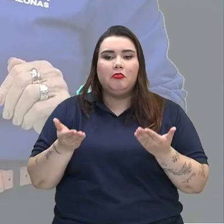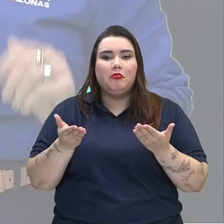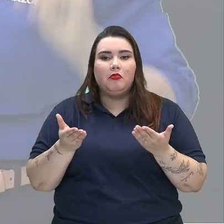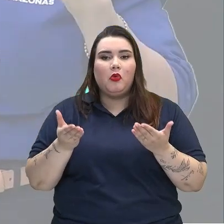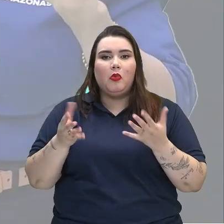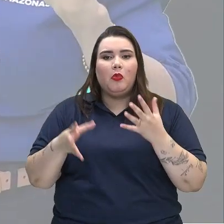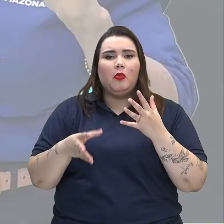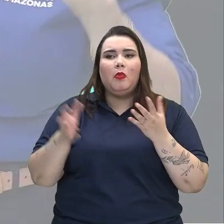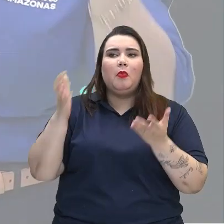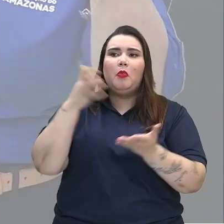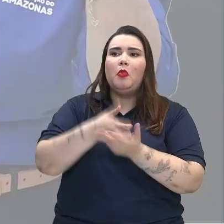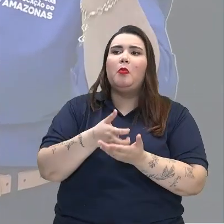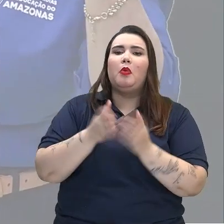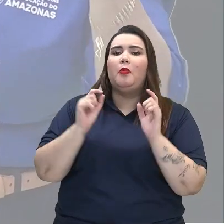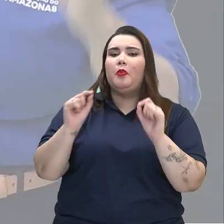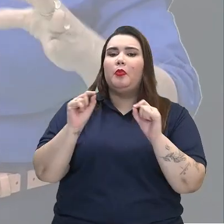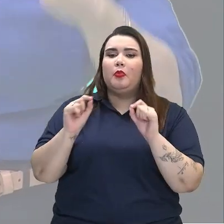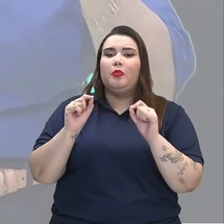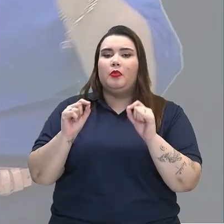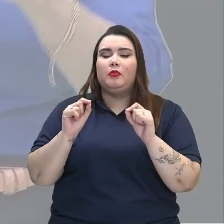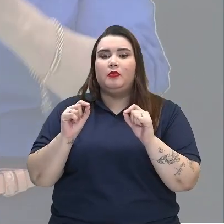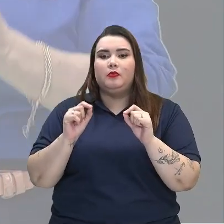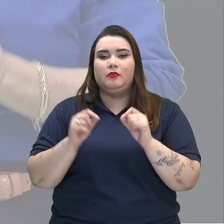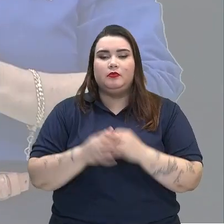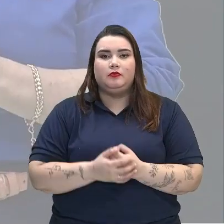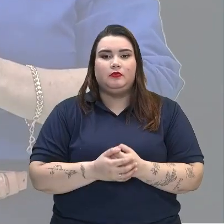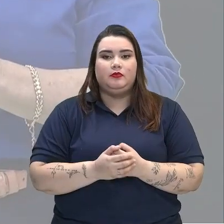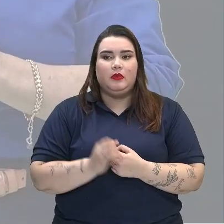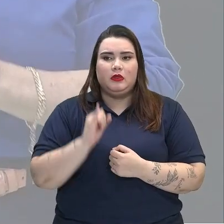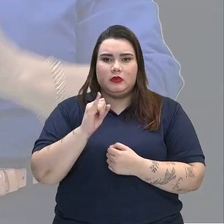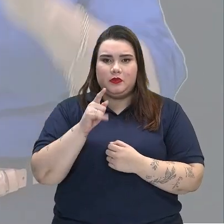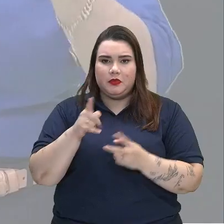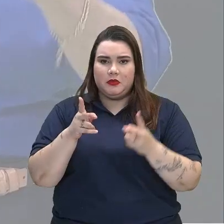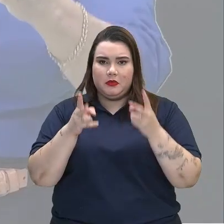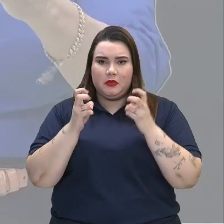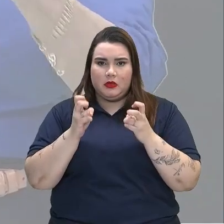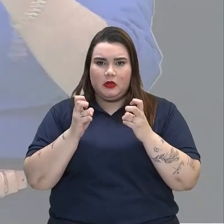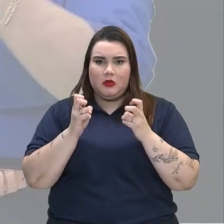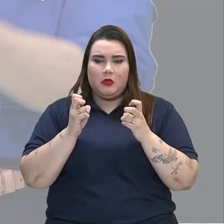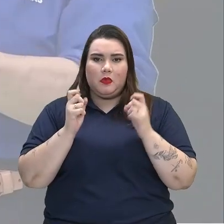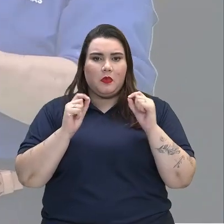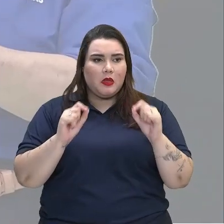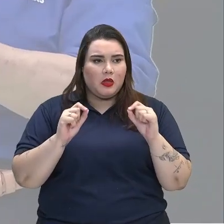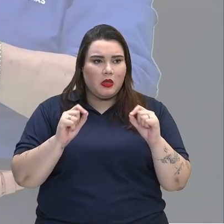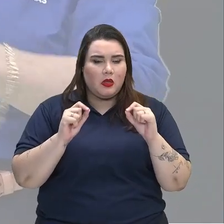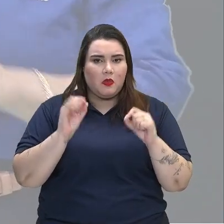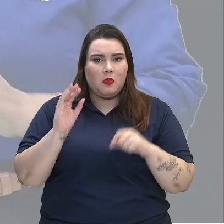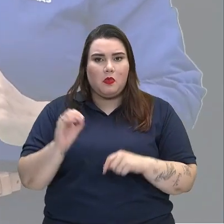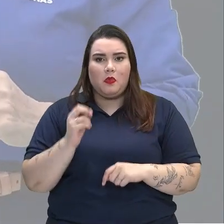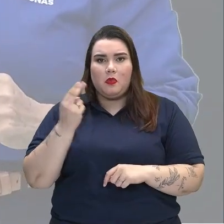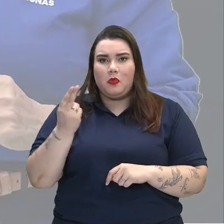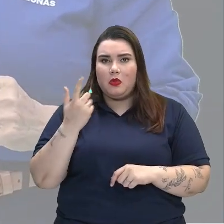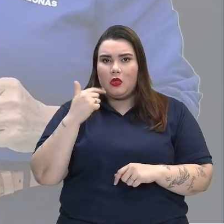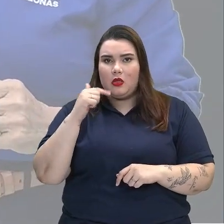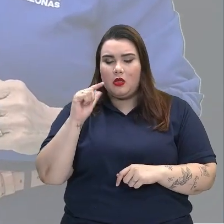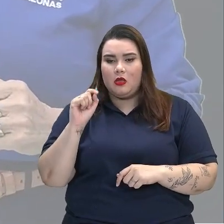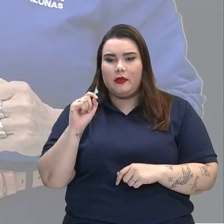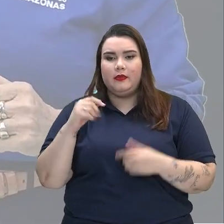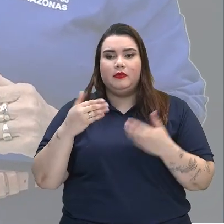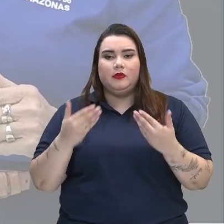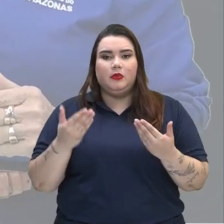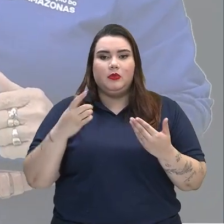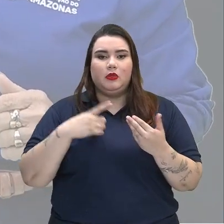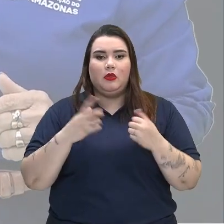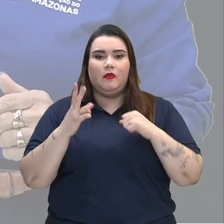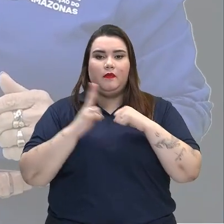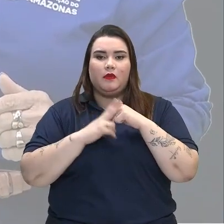necessidade de perguntar, ele comprou o quê? Quando você sentir essa necessidade de perguntar o quê ou quem, você tem a presença de um